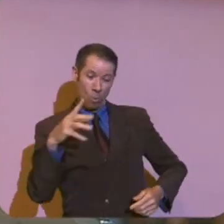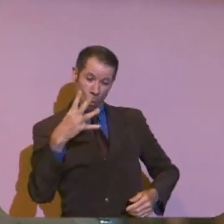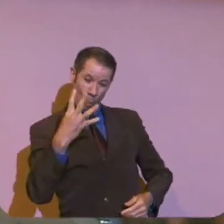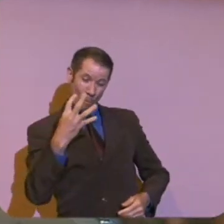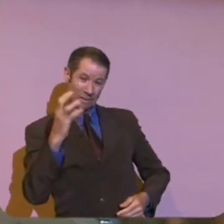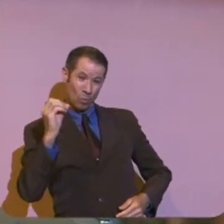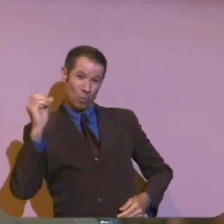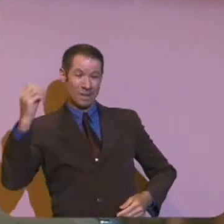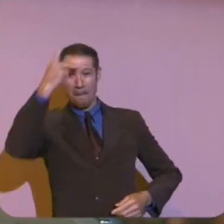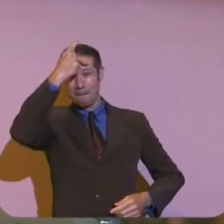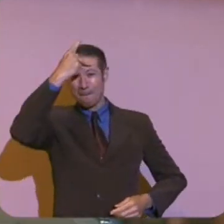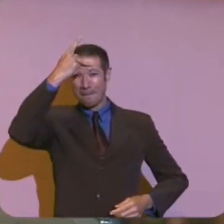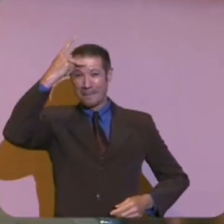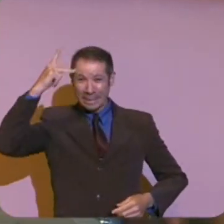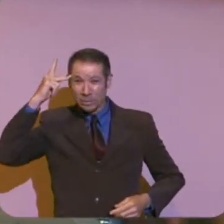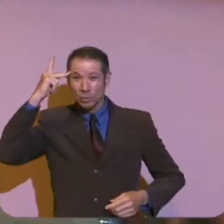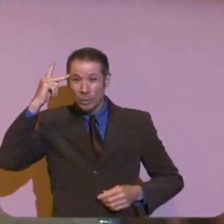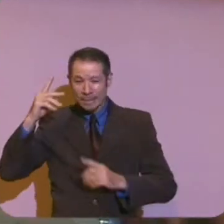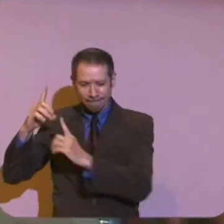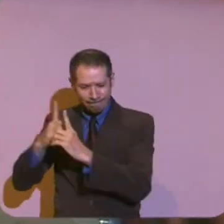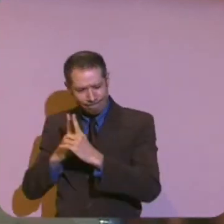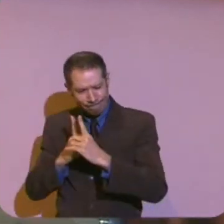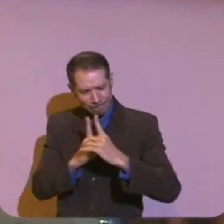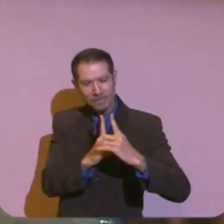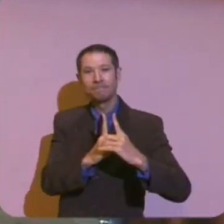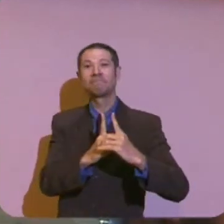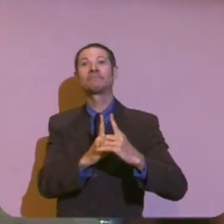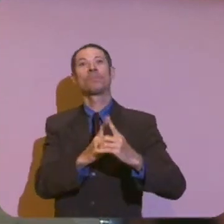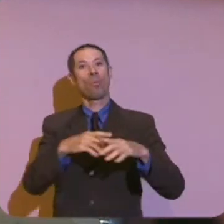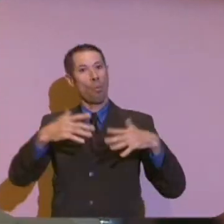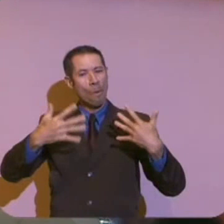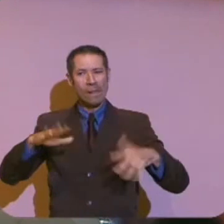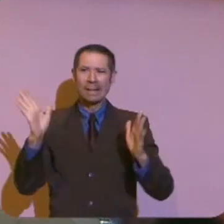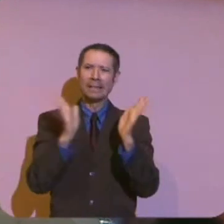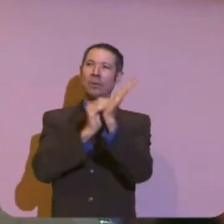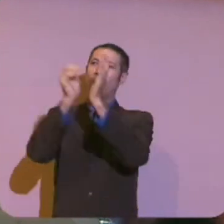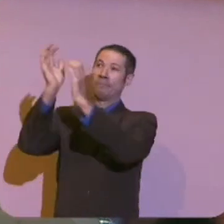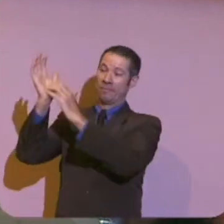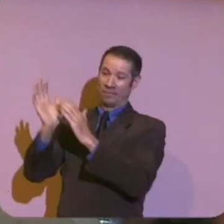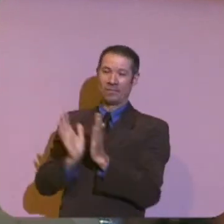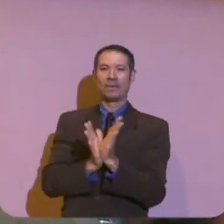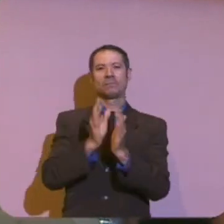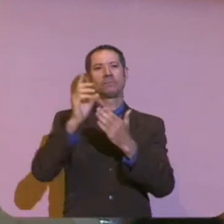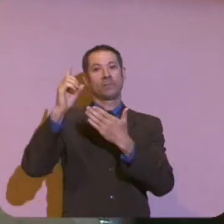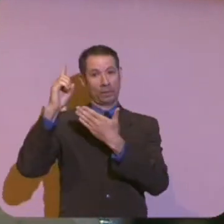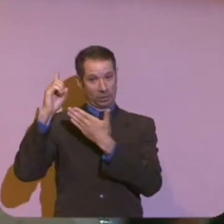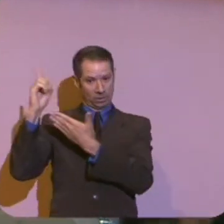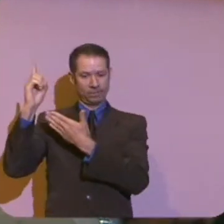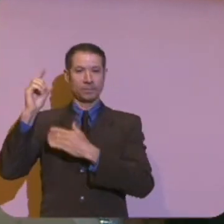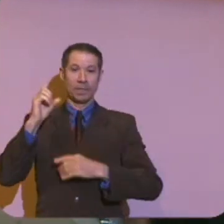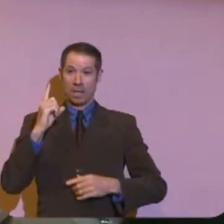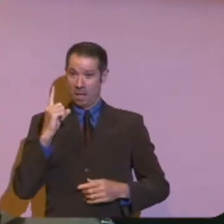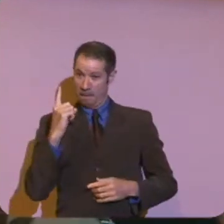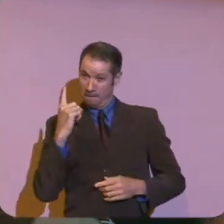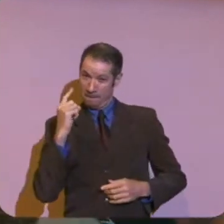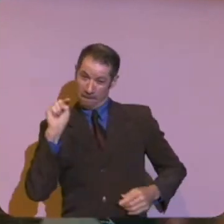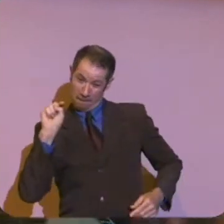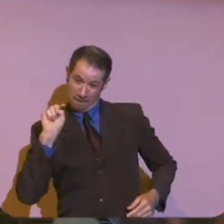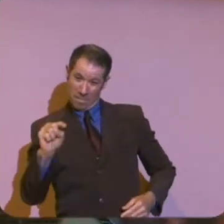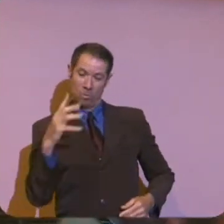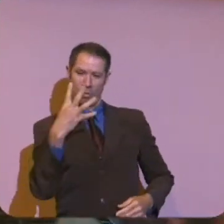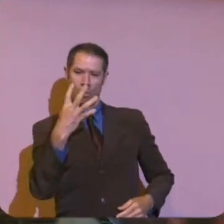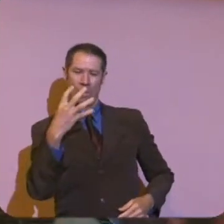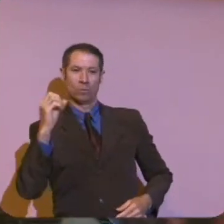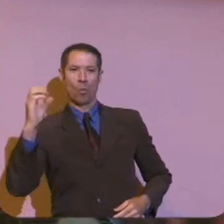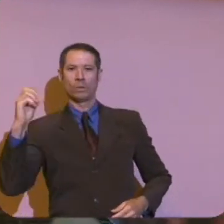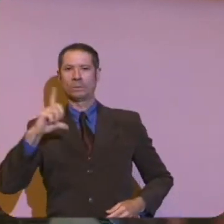1.400 pessoas que estão sendo discipuladas. Louvado seja Deus, não é? Desses 1.400, a